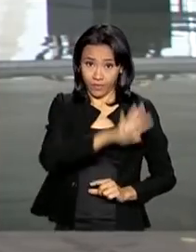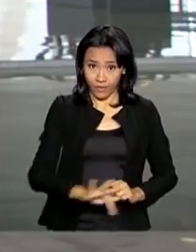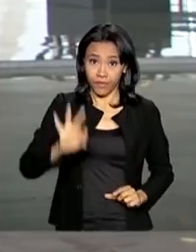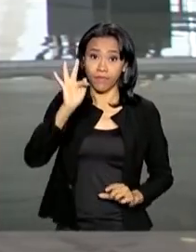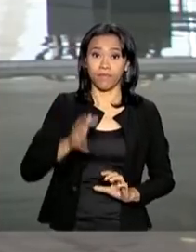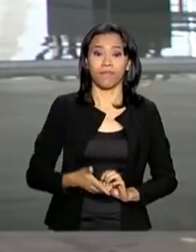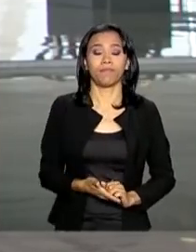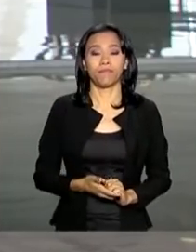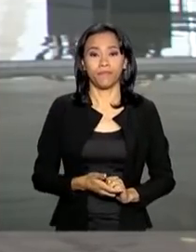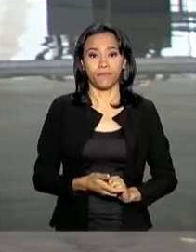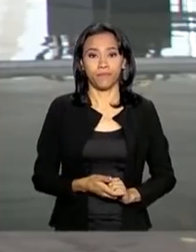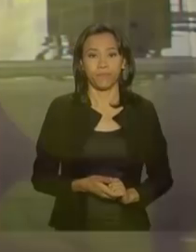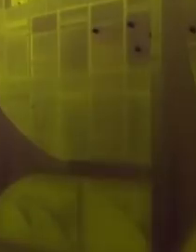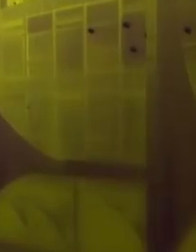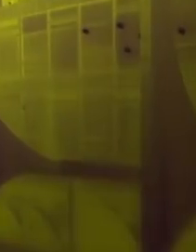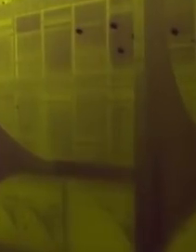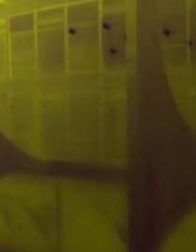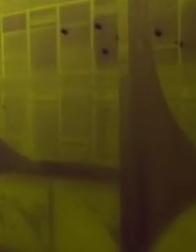Governo Federal